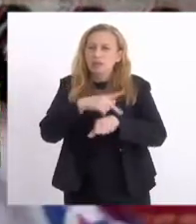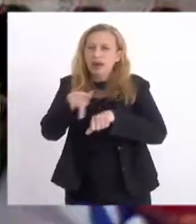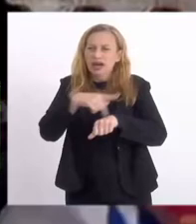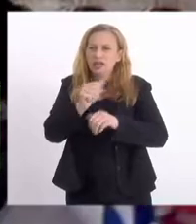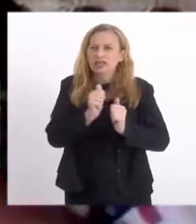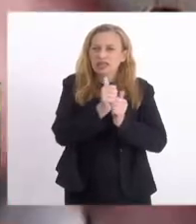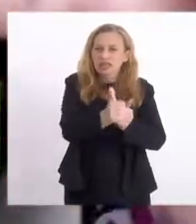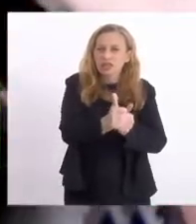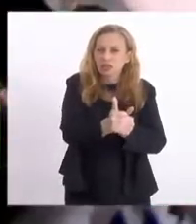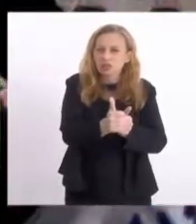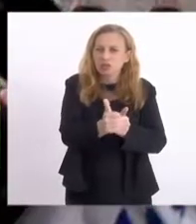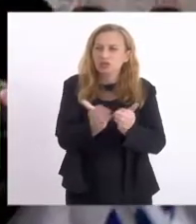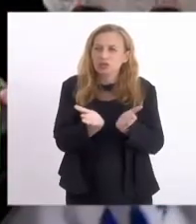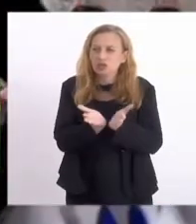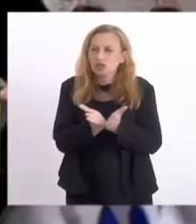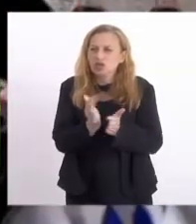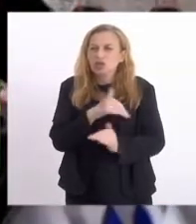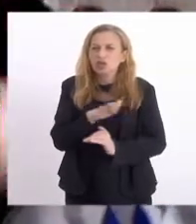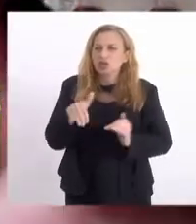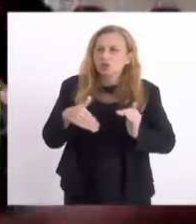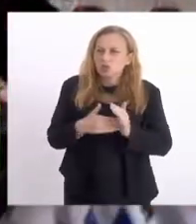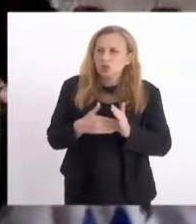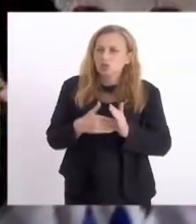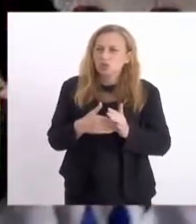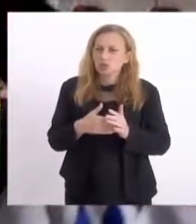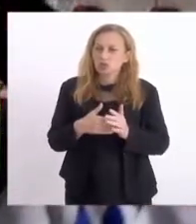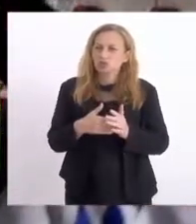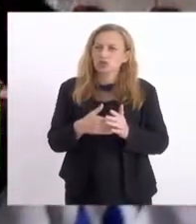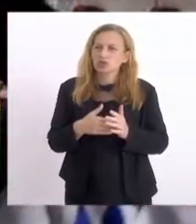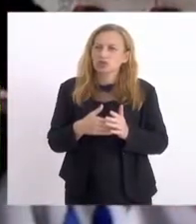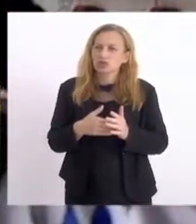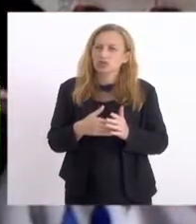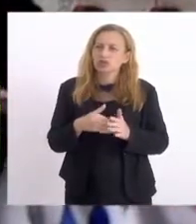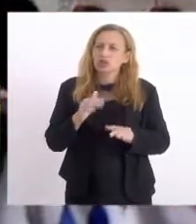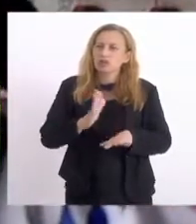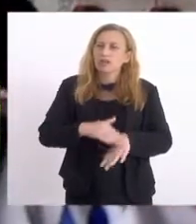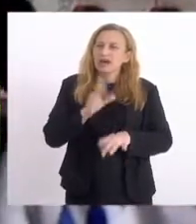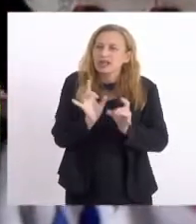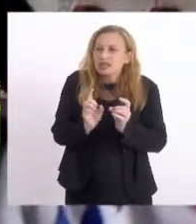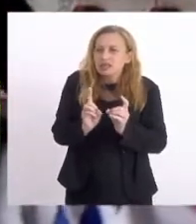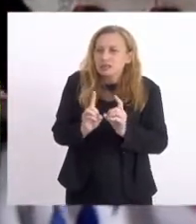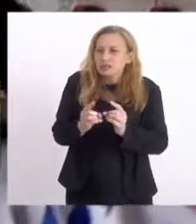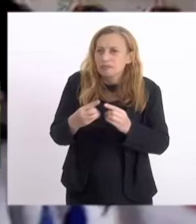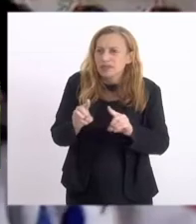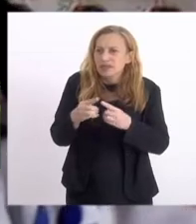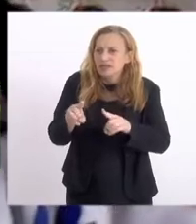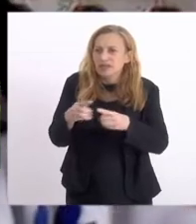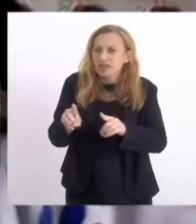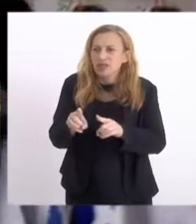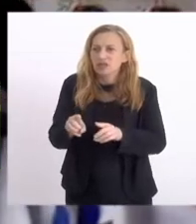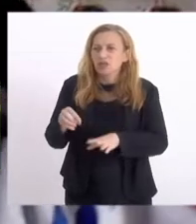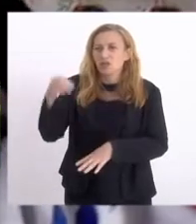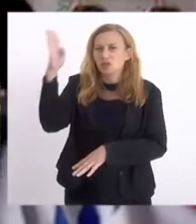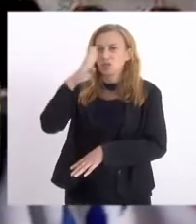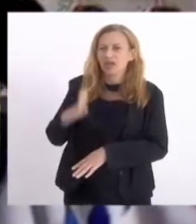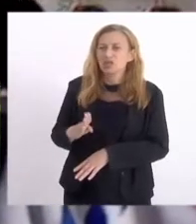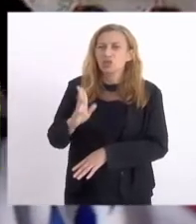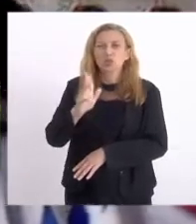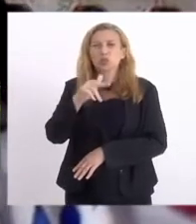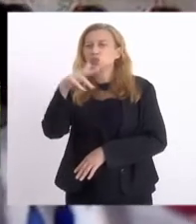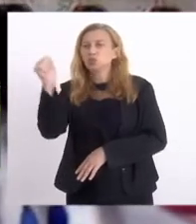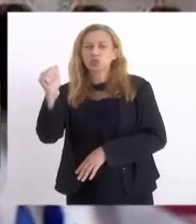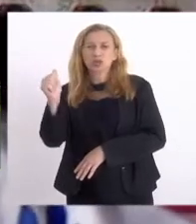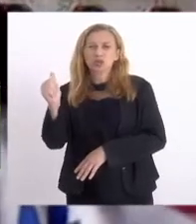do cristianismo, né, em todas as suas vertentes, eles são mais perseguidos. E o Brasil nunca apareceu